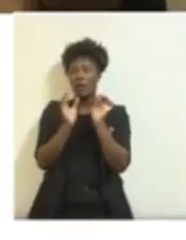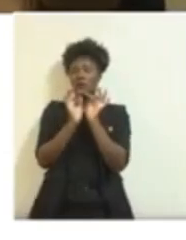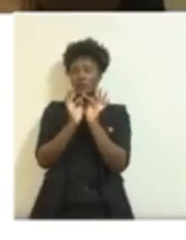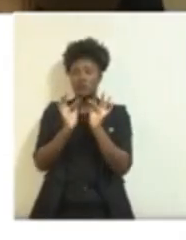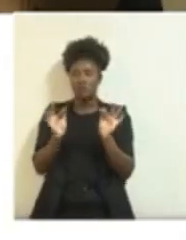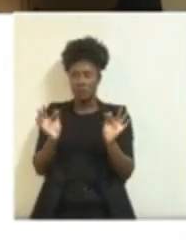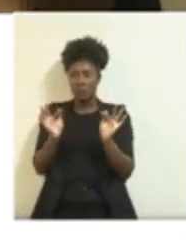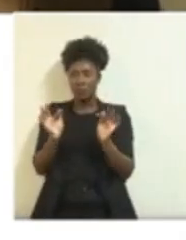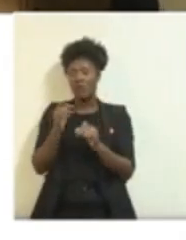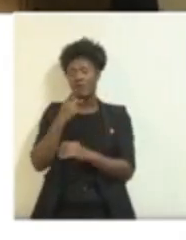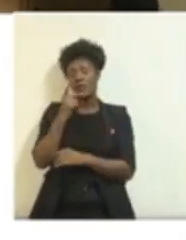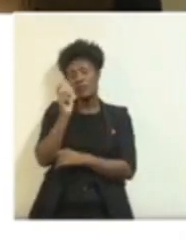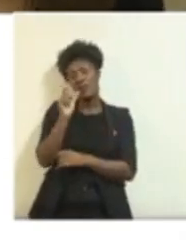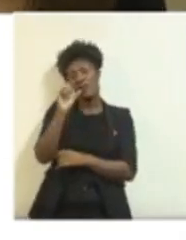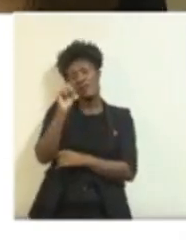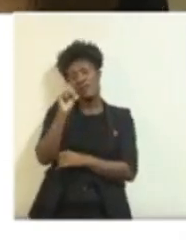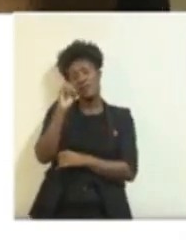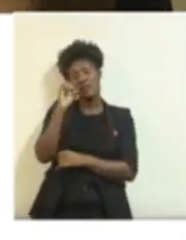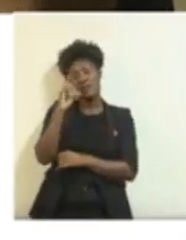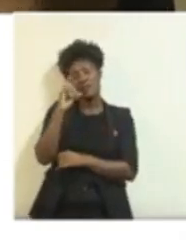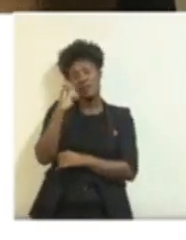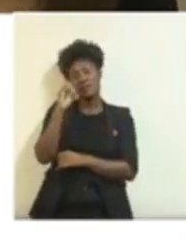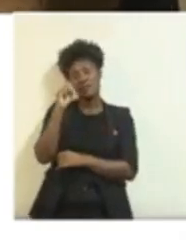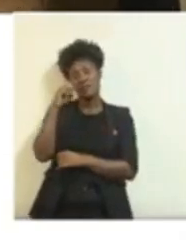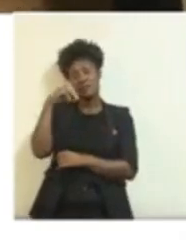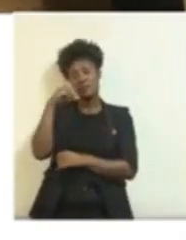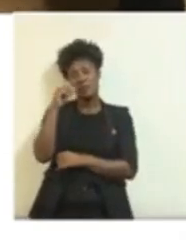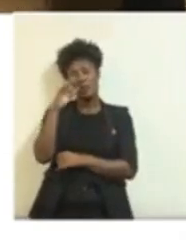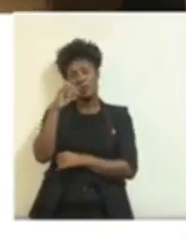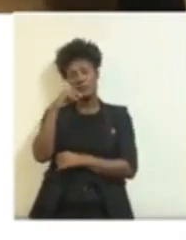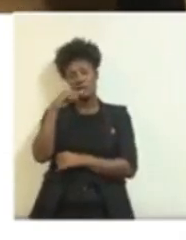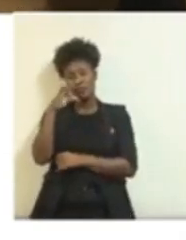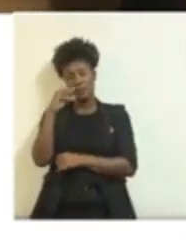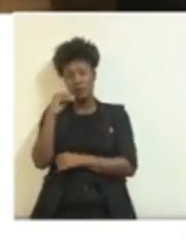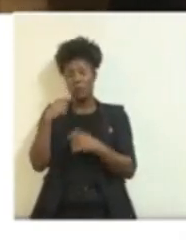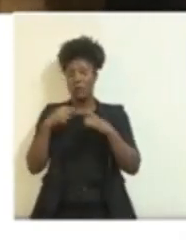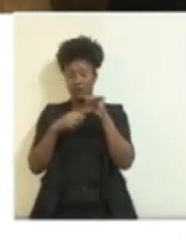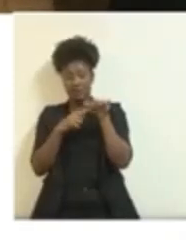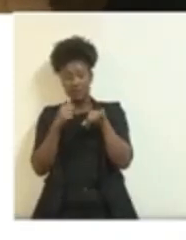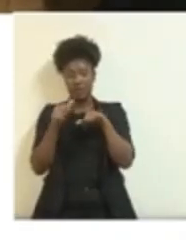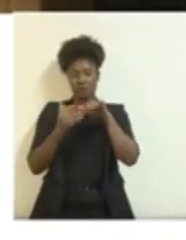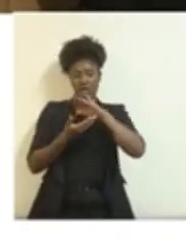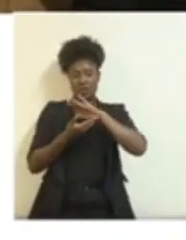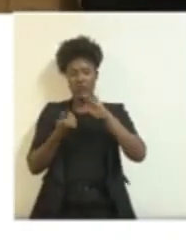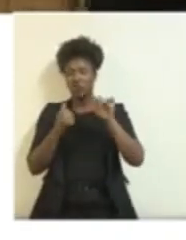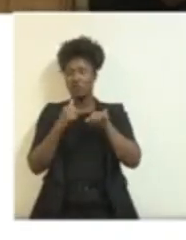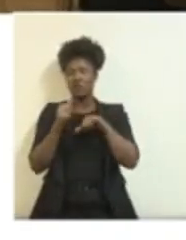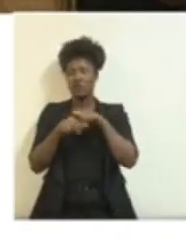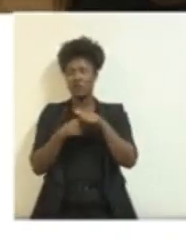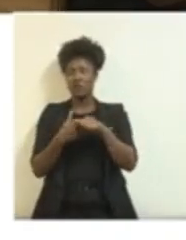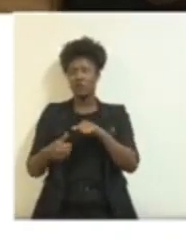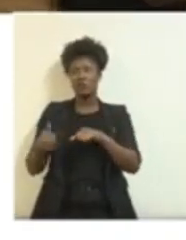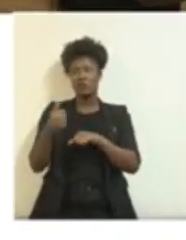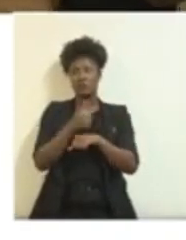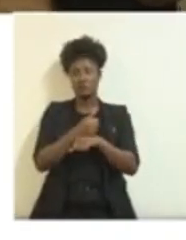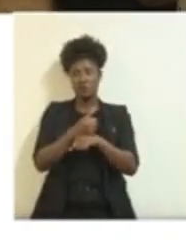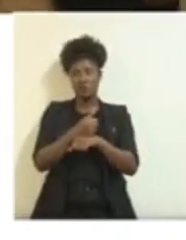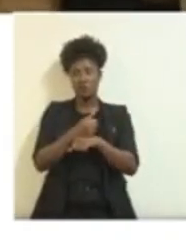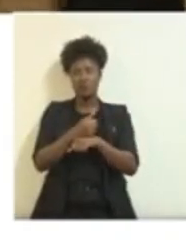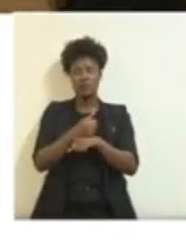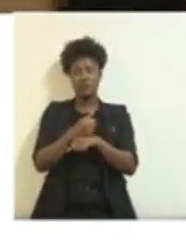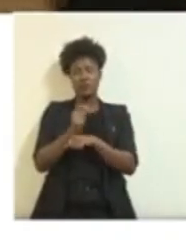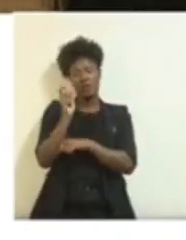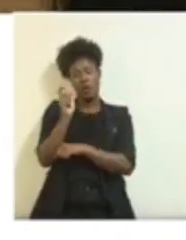nativa, em vez de desmatamento. Isso no discurso oficial, nas falas, tem que mudar. Não é superficial. Eu repito,